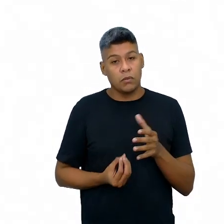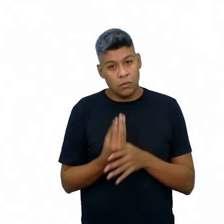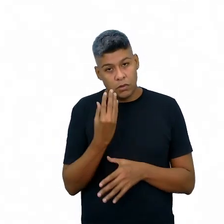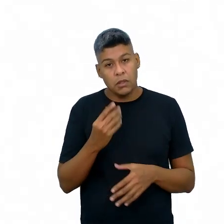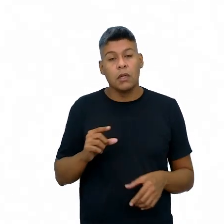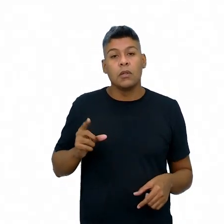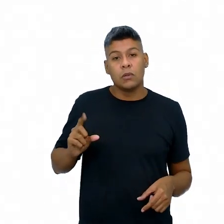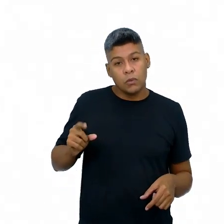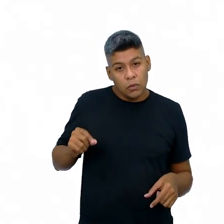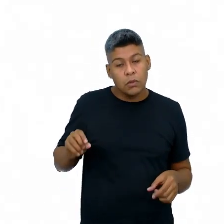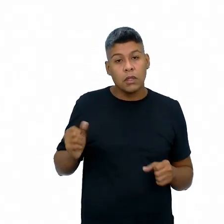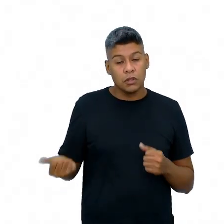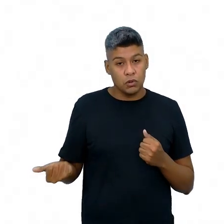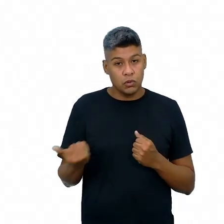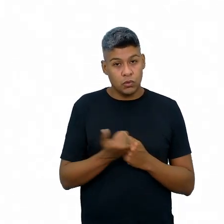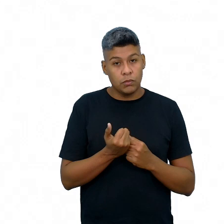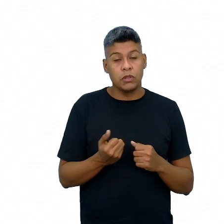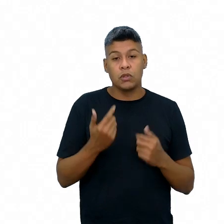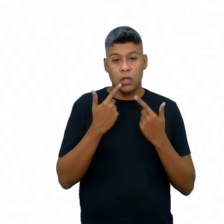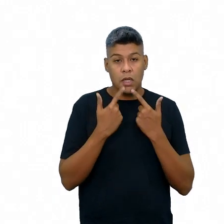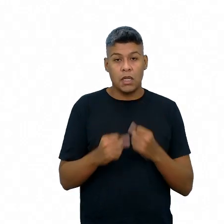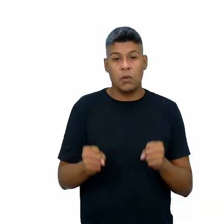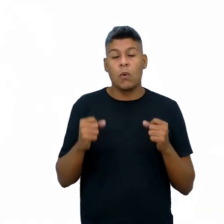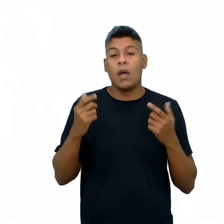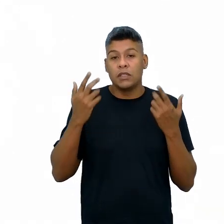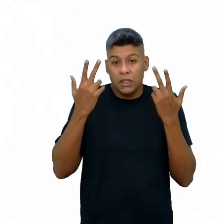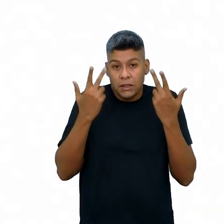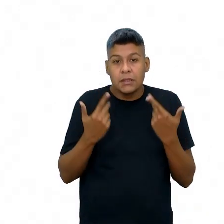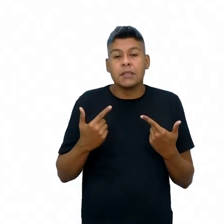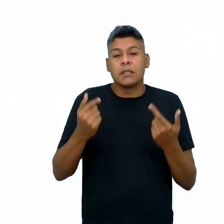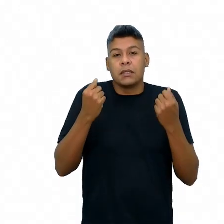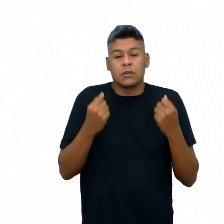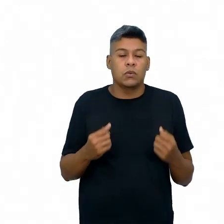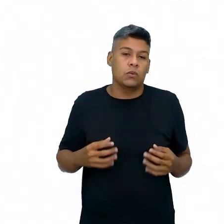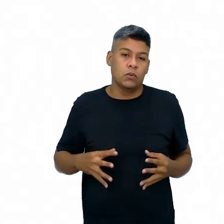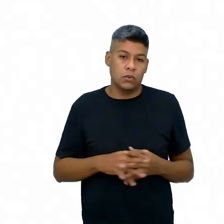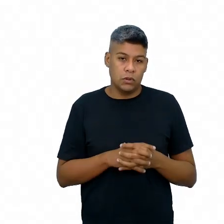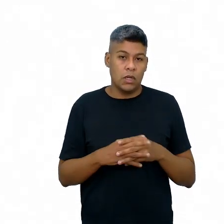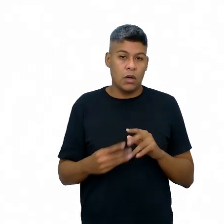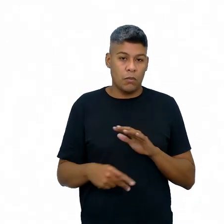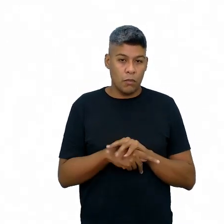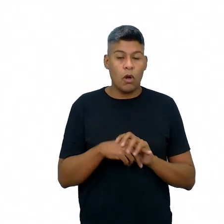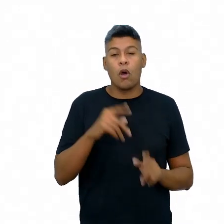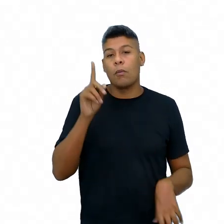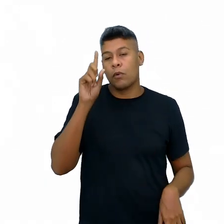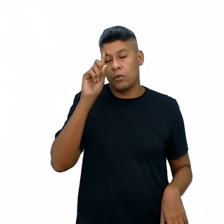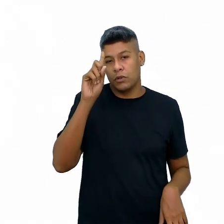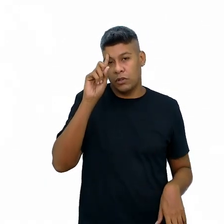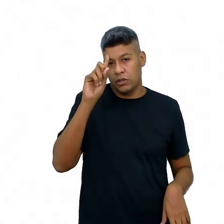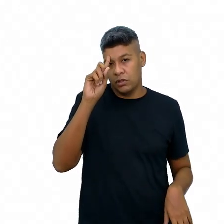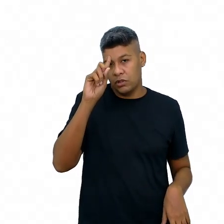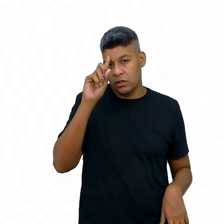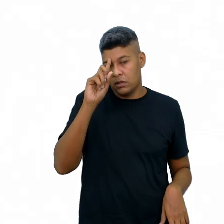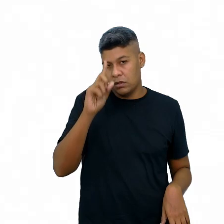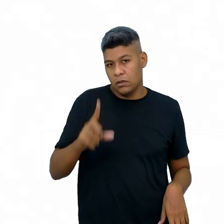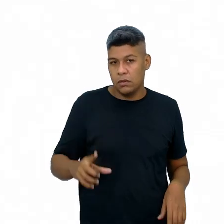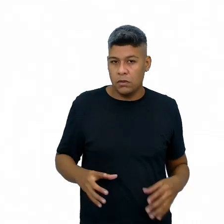montado quando se substitui essa linguagem natural, né, essa linguagem do cotidiano, né,